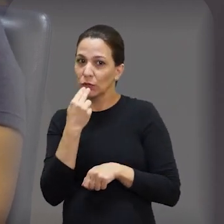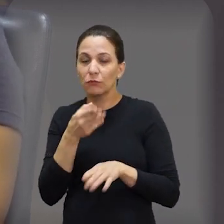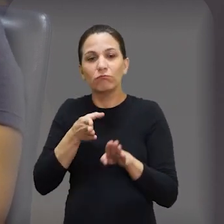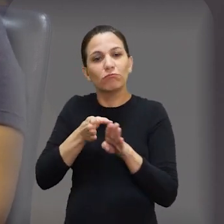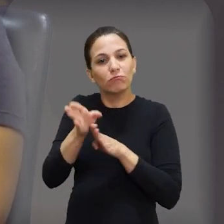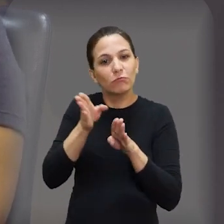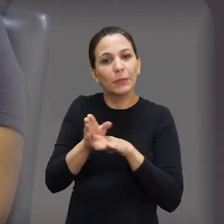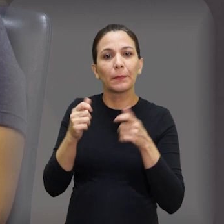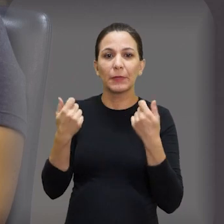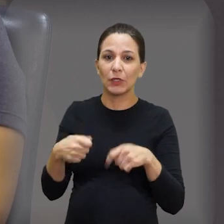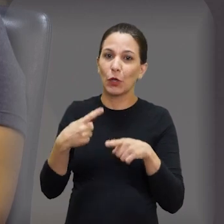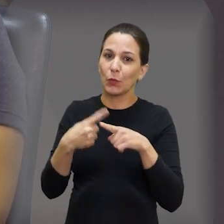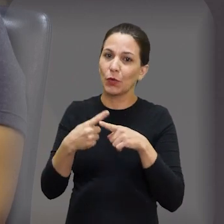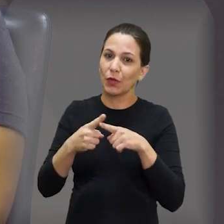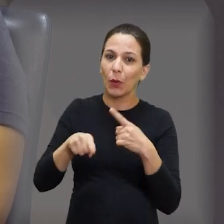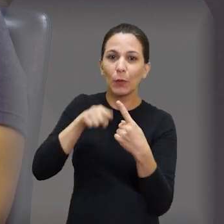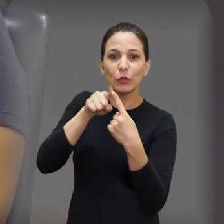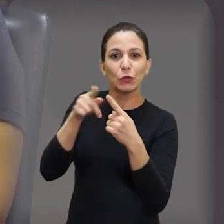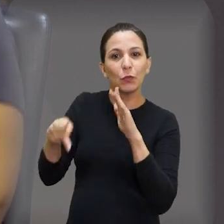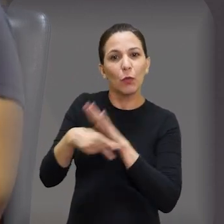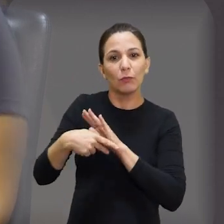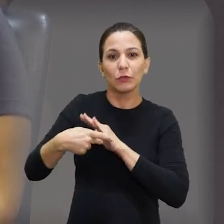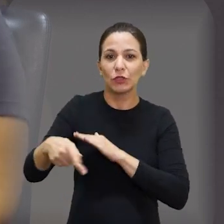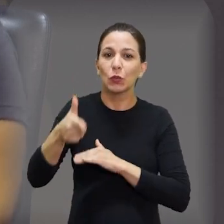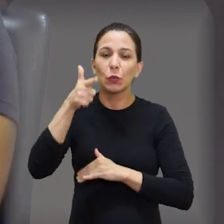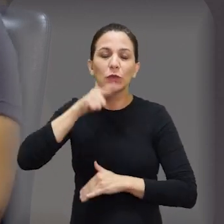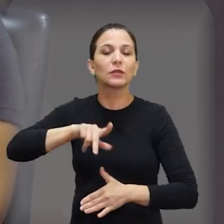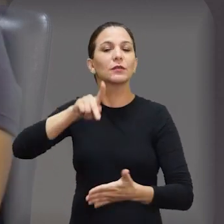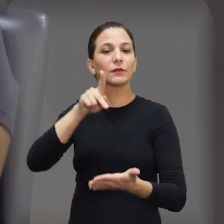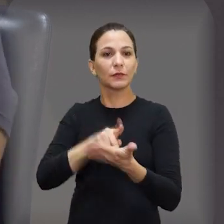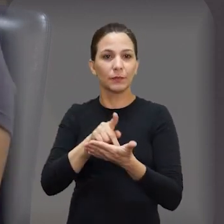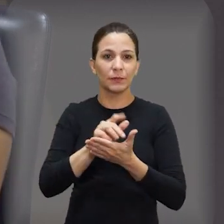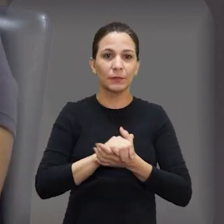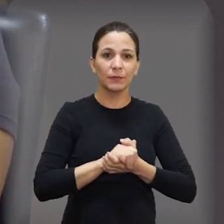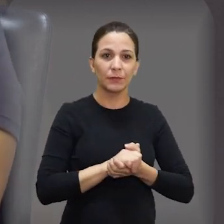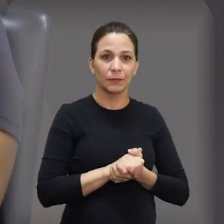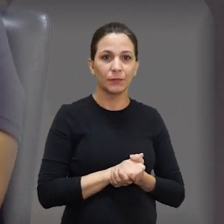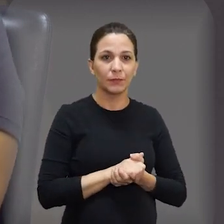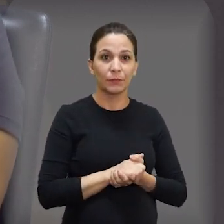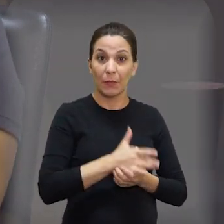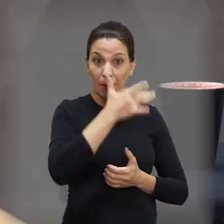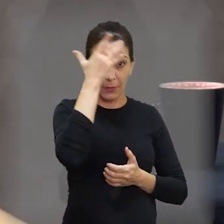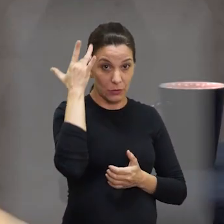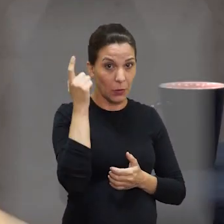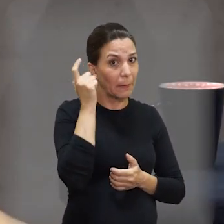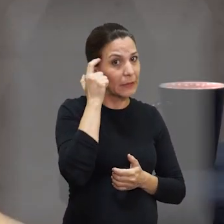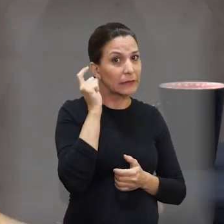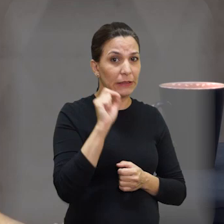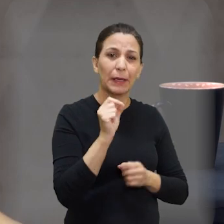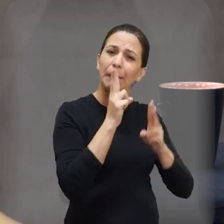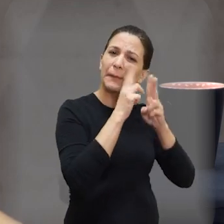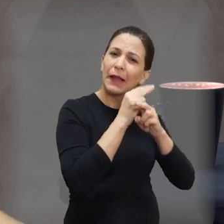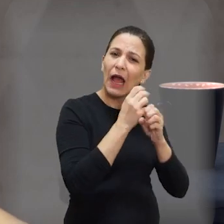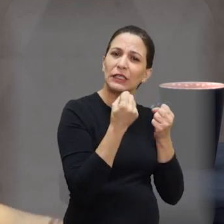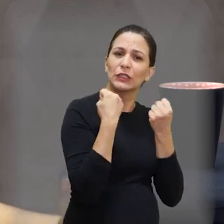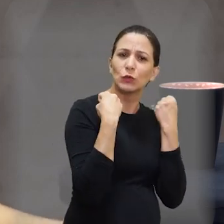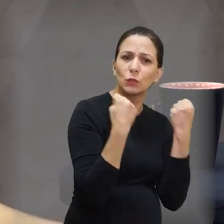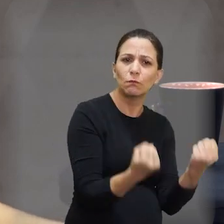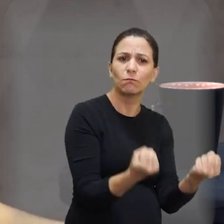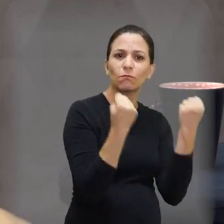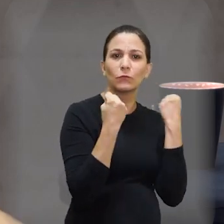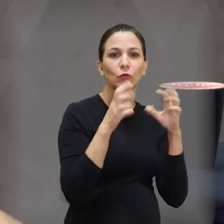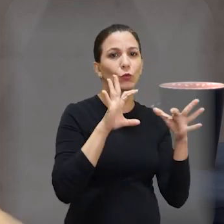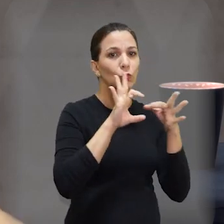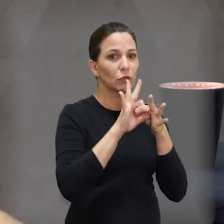vai ter ali o efeito completo e atingir o que ele gostaria realmente. E assim, muita gente une